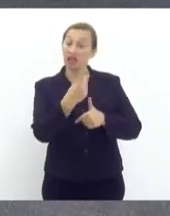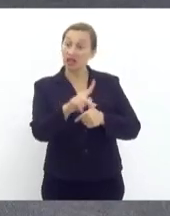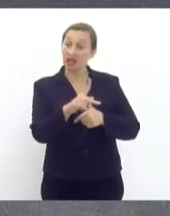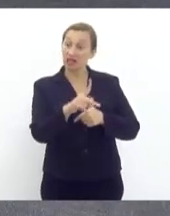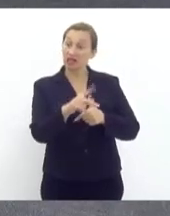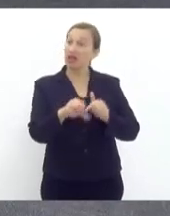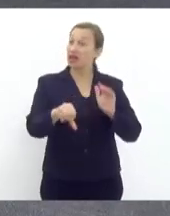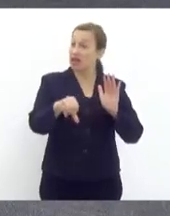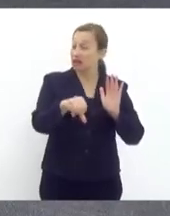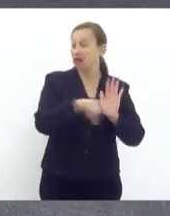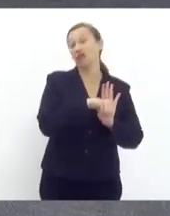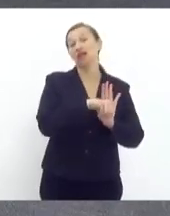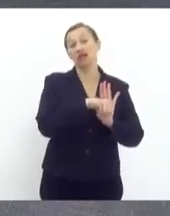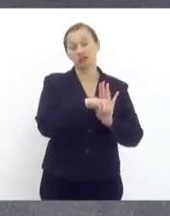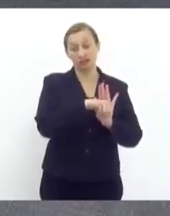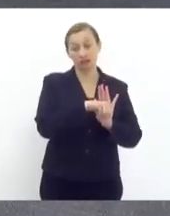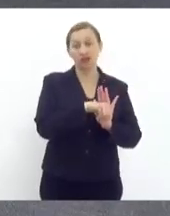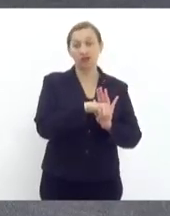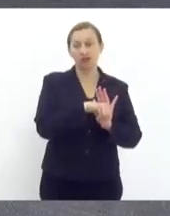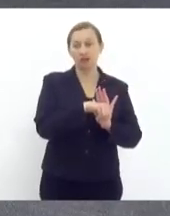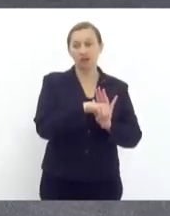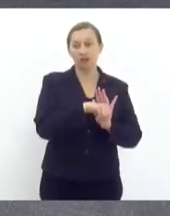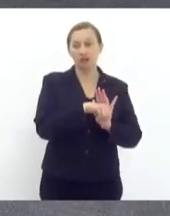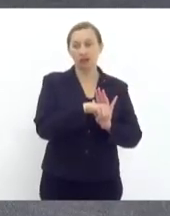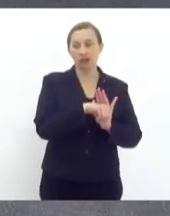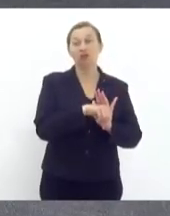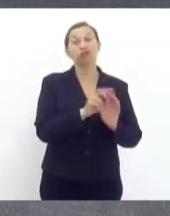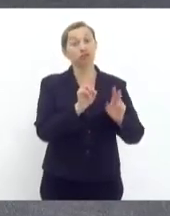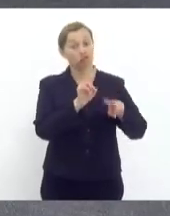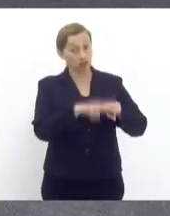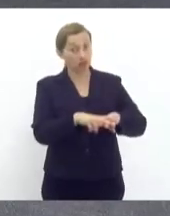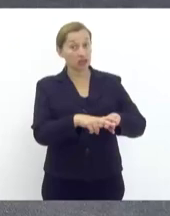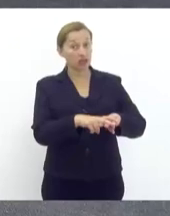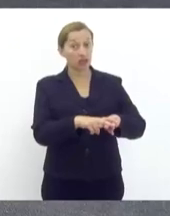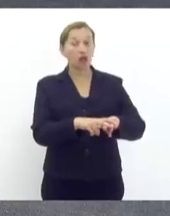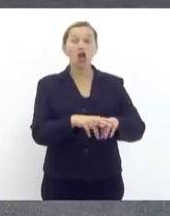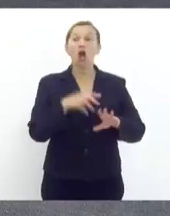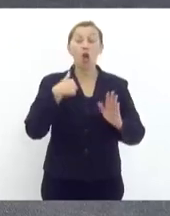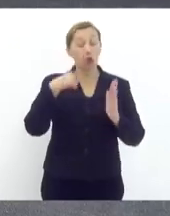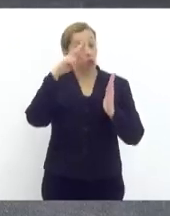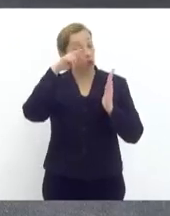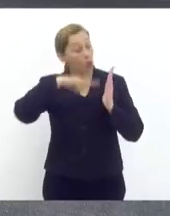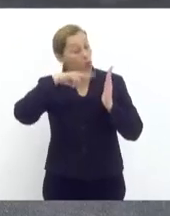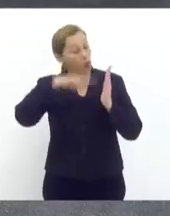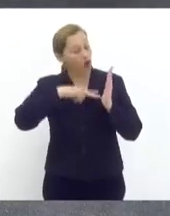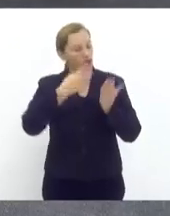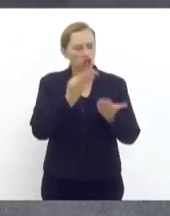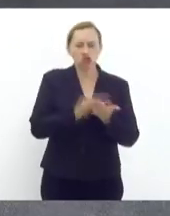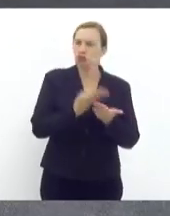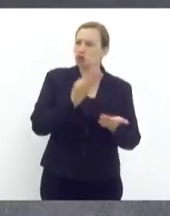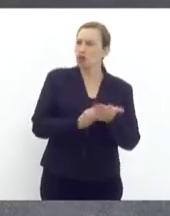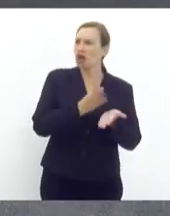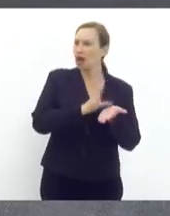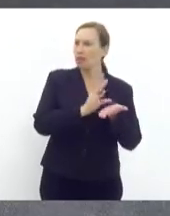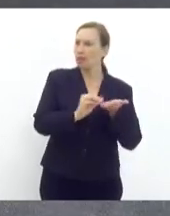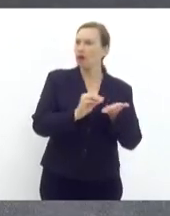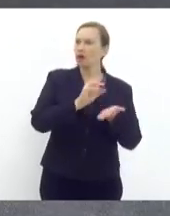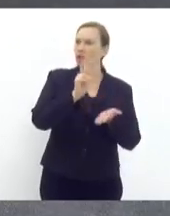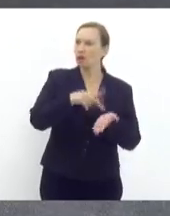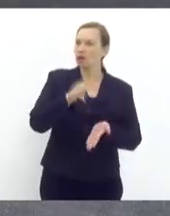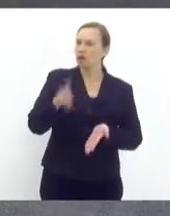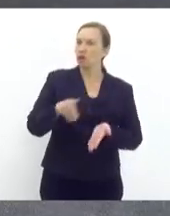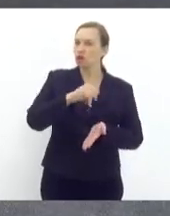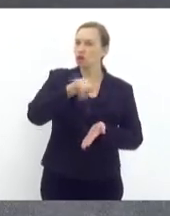e de recolhimento por pena de prisão quando eu li aqui estudei a pauta Professor Josemar